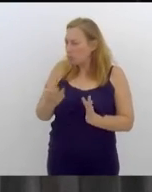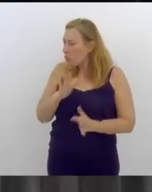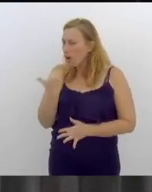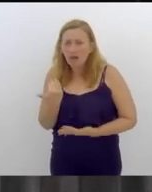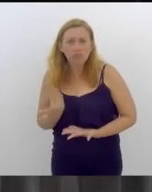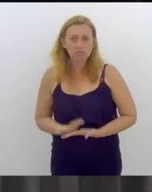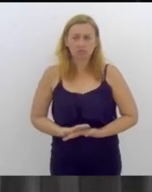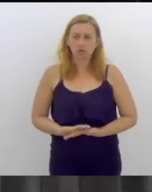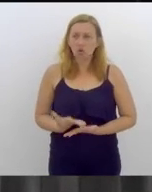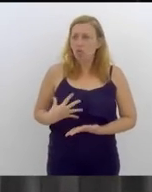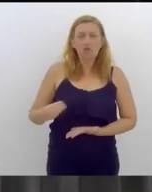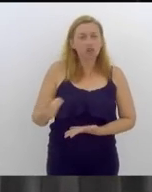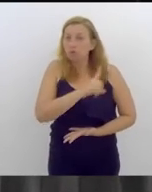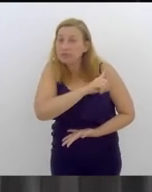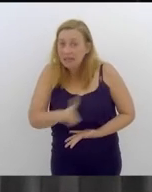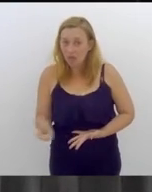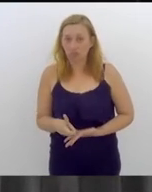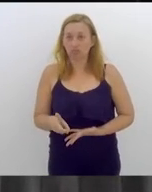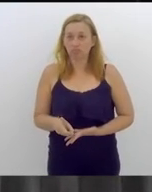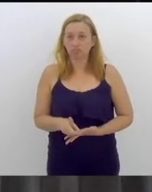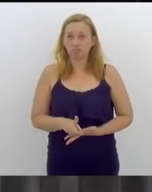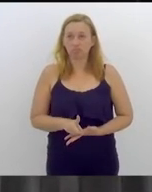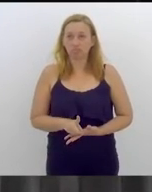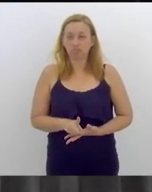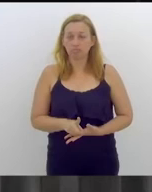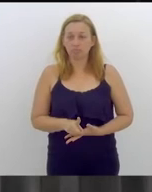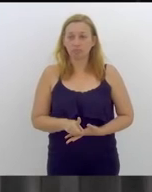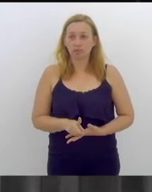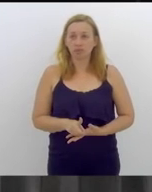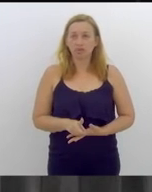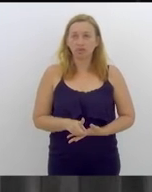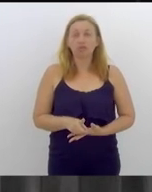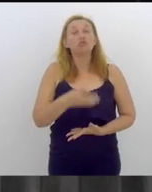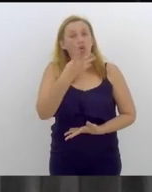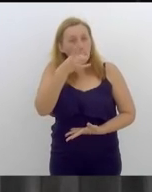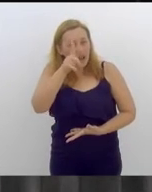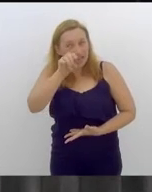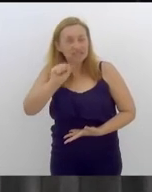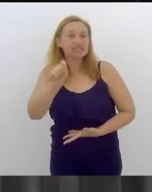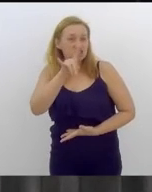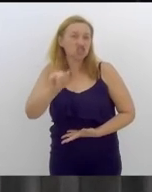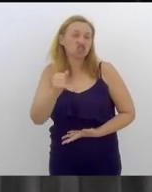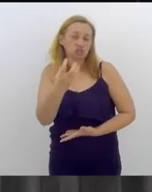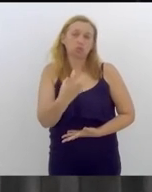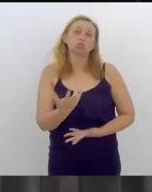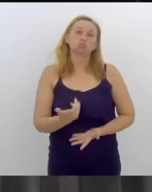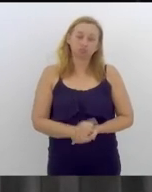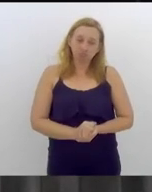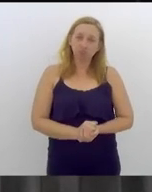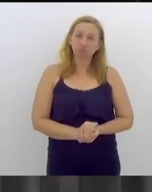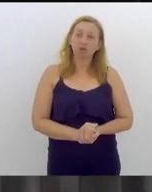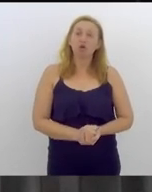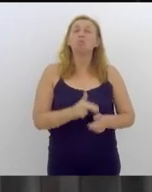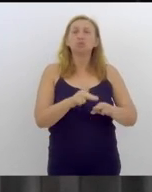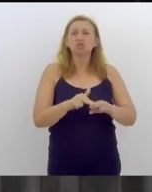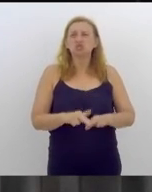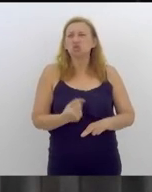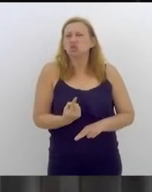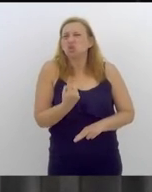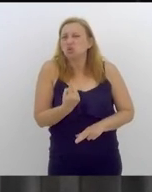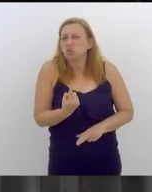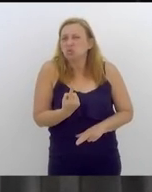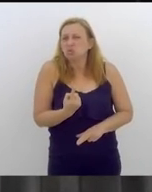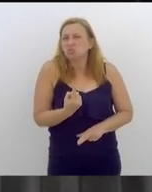o meu filho não mas sou 40 dias entubado tudo isso por conta de um